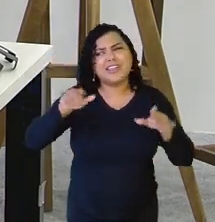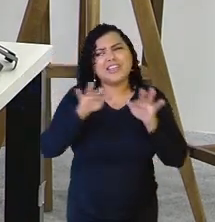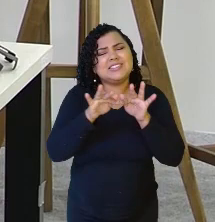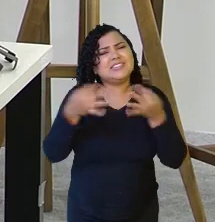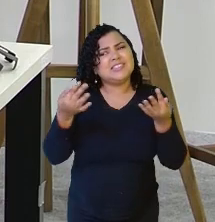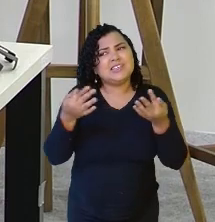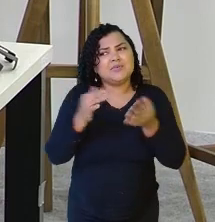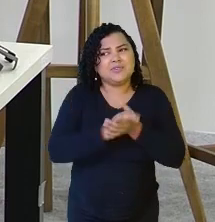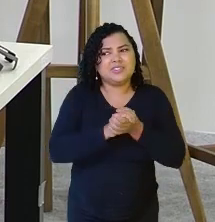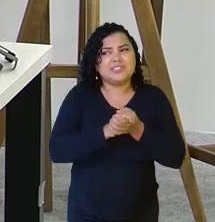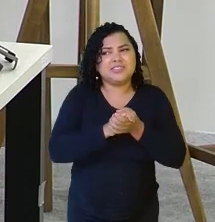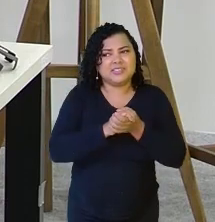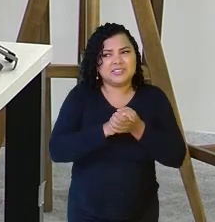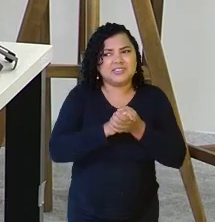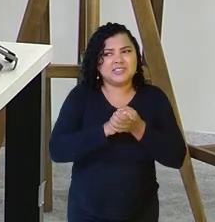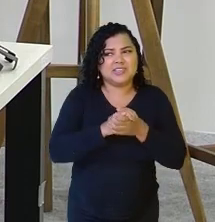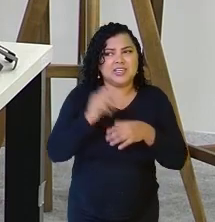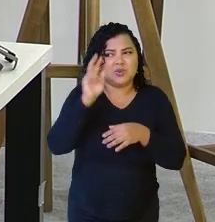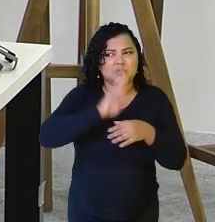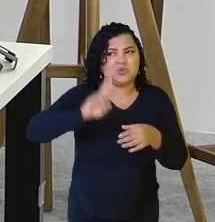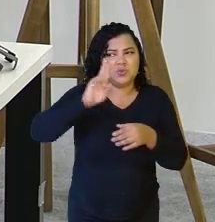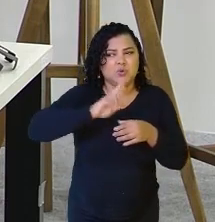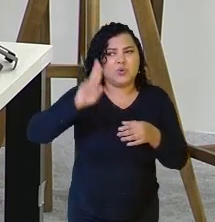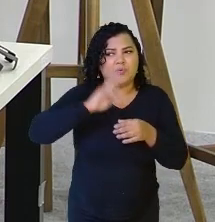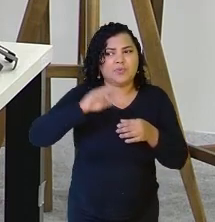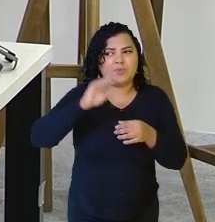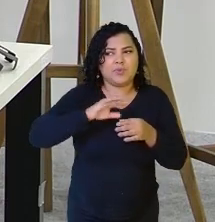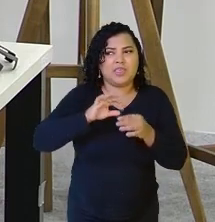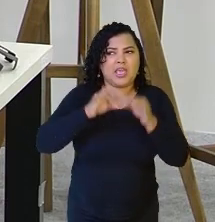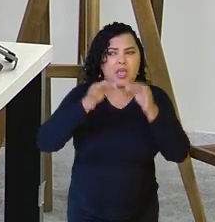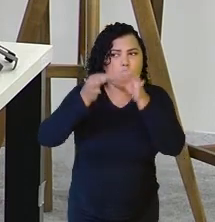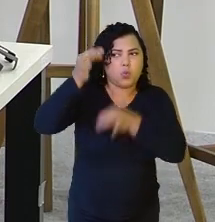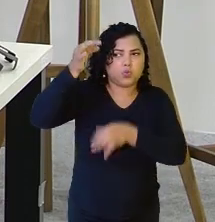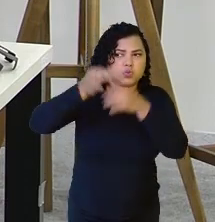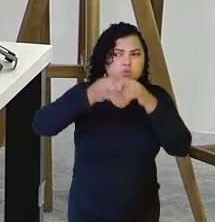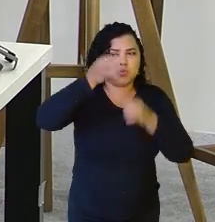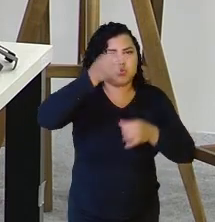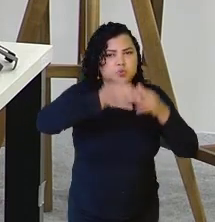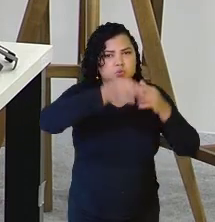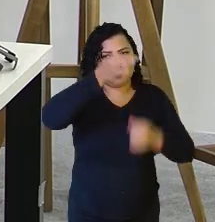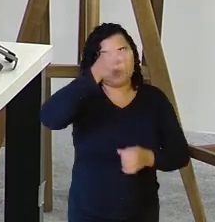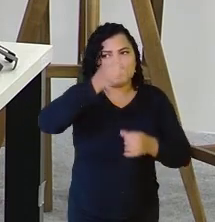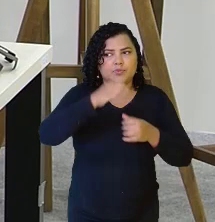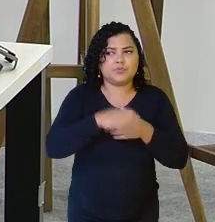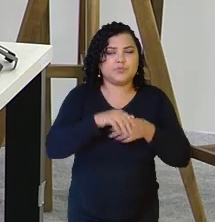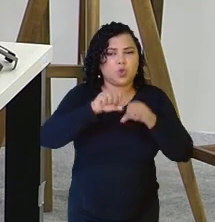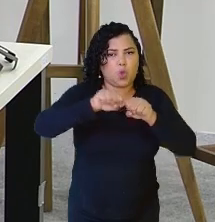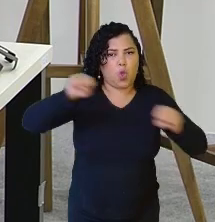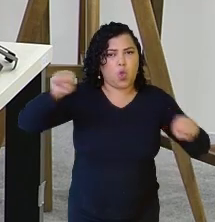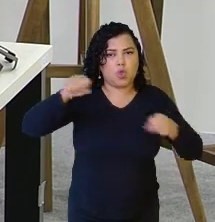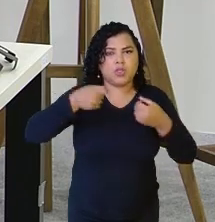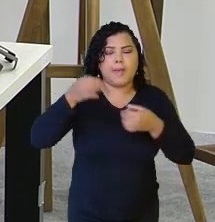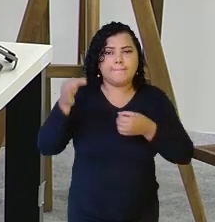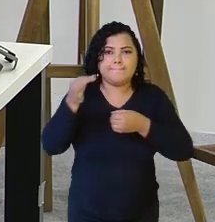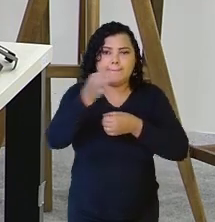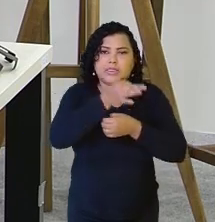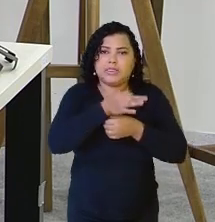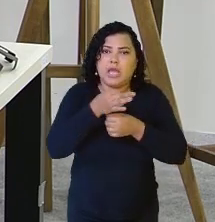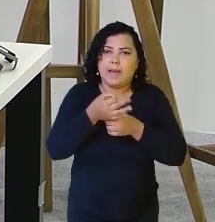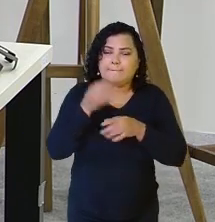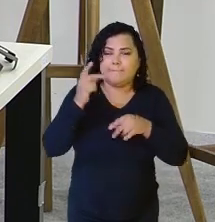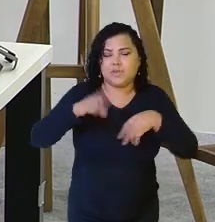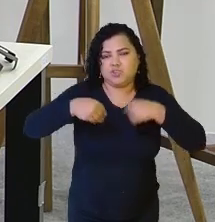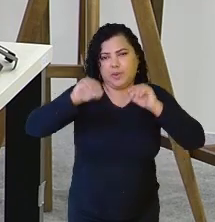é trabalhoso, mas é simples. Ele usou sisal, aqui o arame para poder segurar, aí depois cobriu com sisal